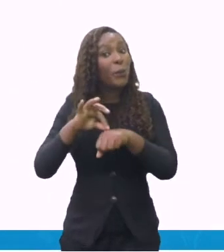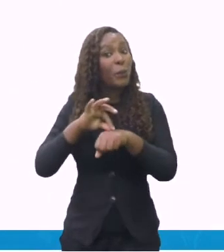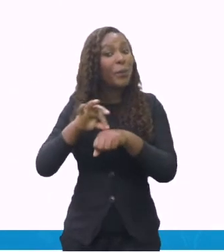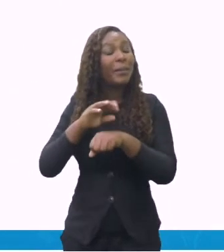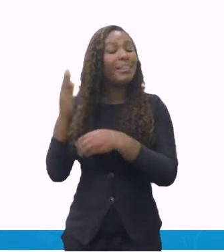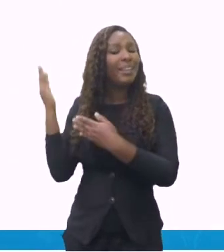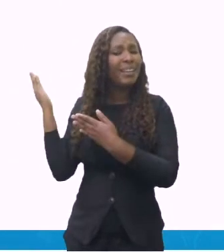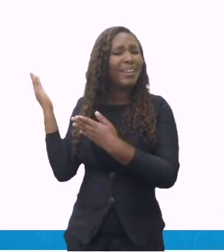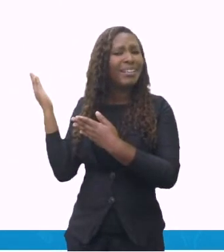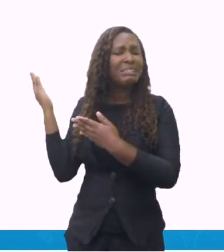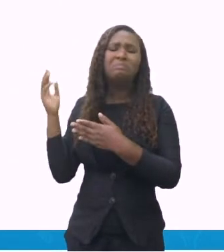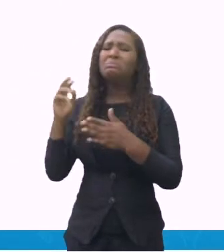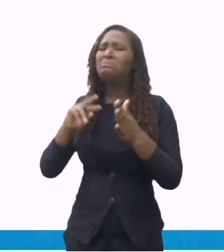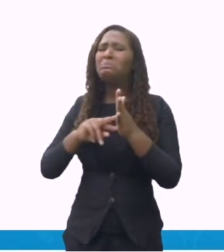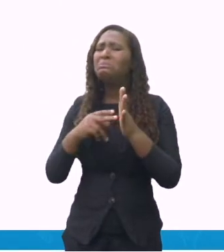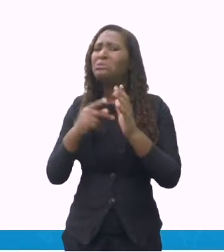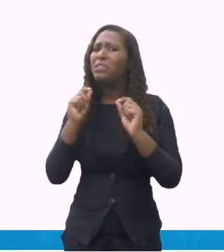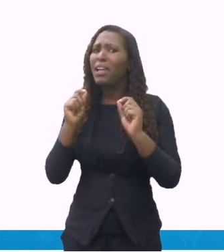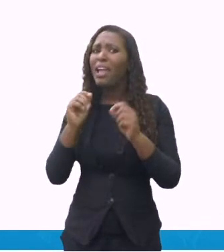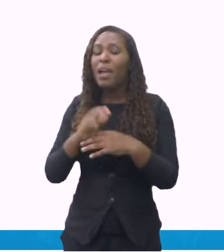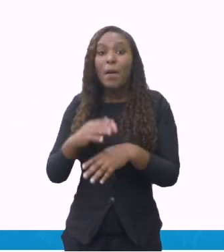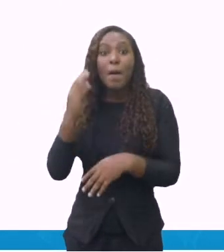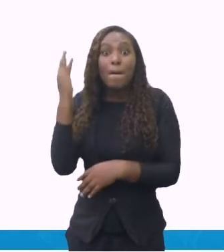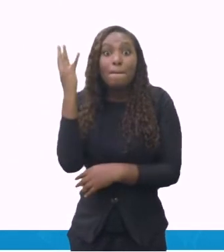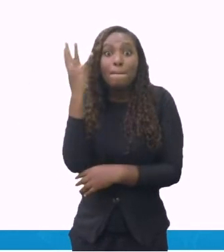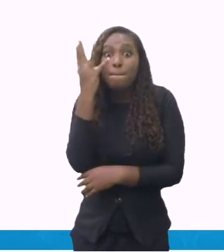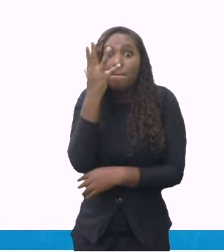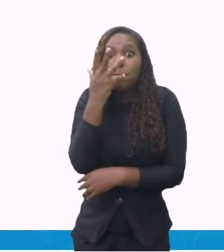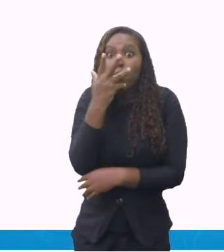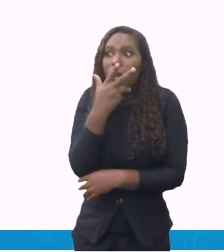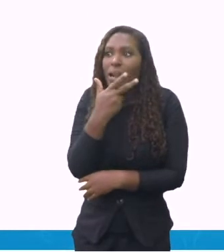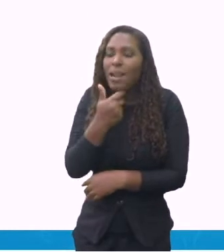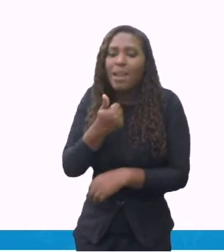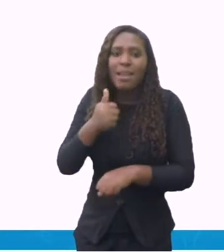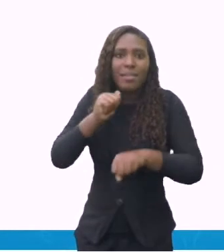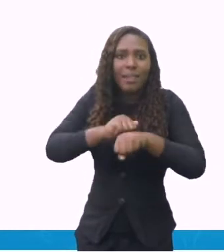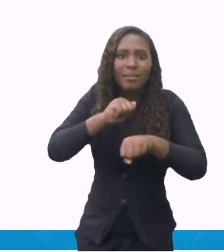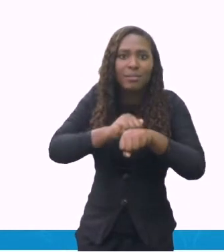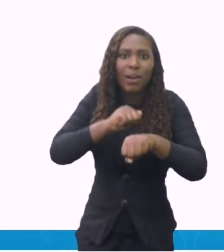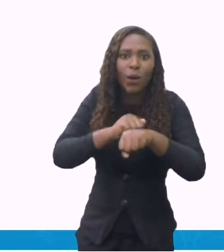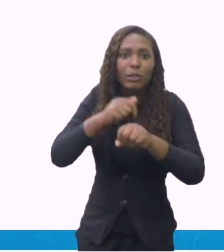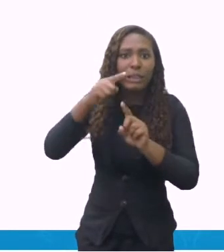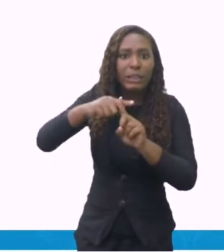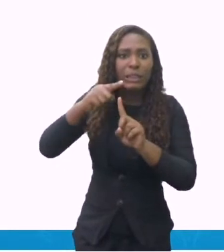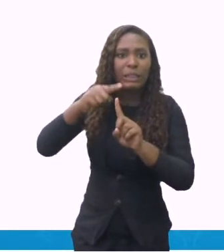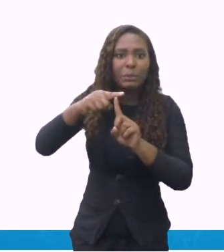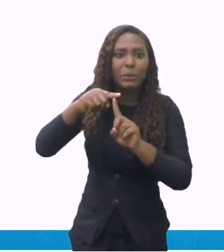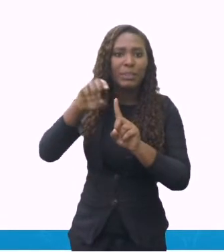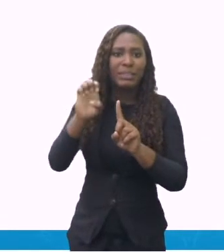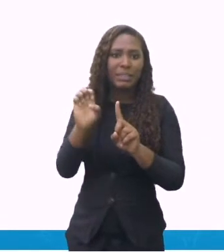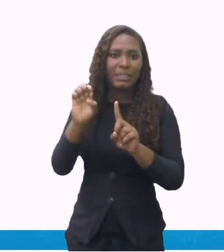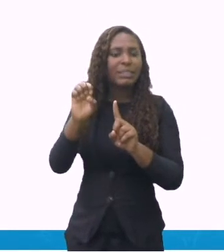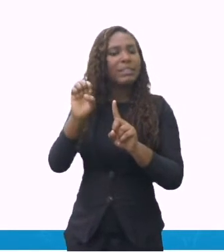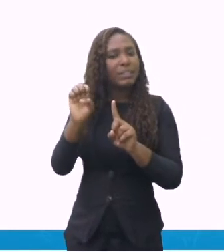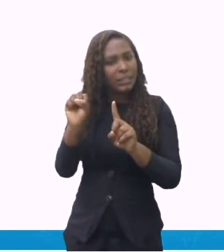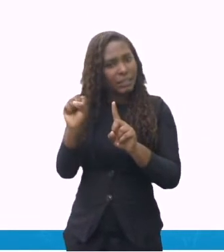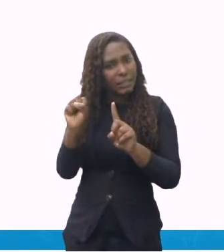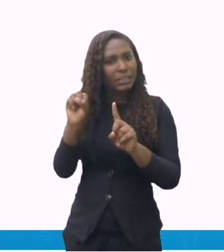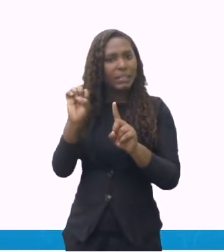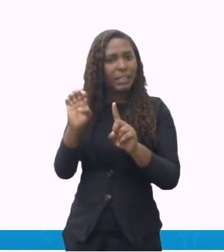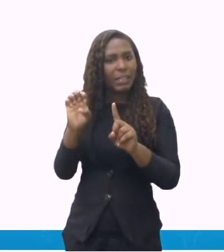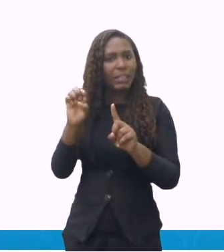sedimentares. Essas rochas, elas são muito lindas. As rochas sedimentares, a palavra também